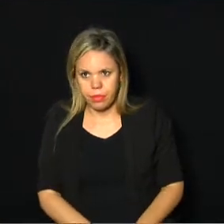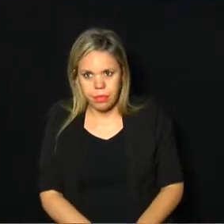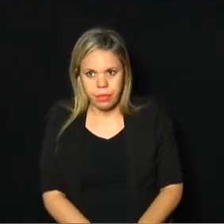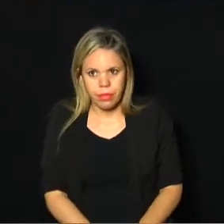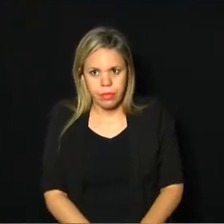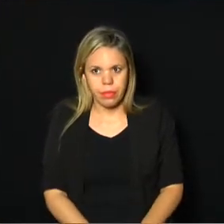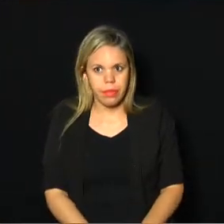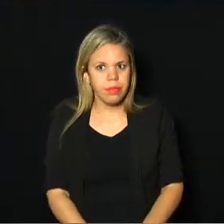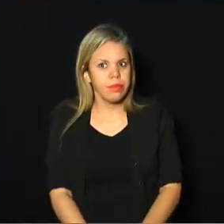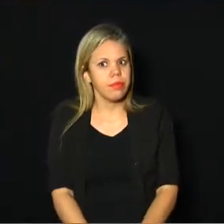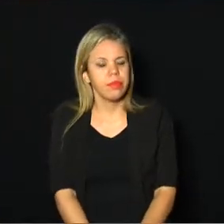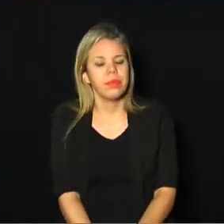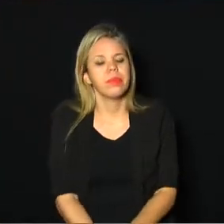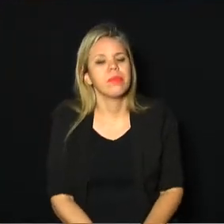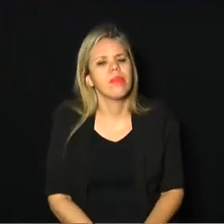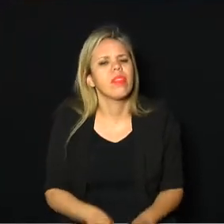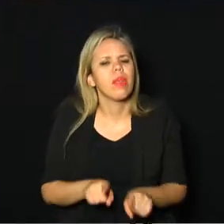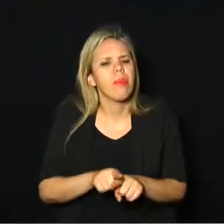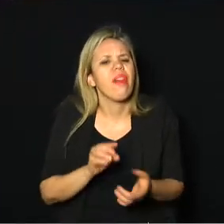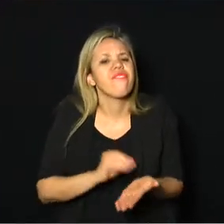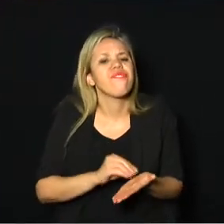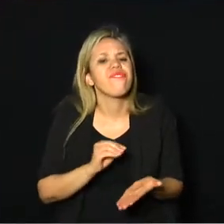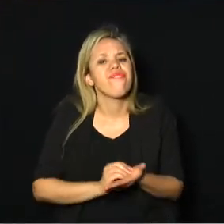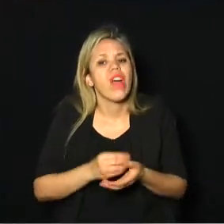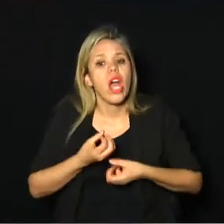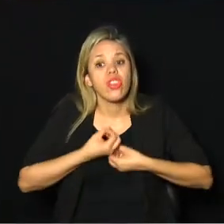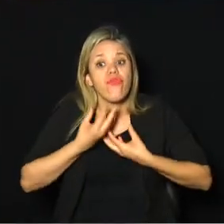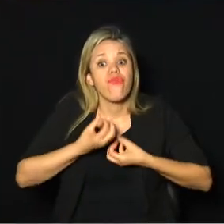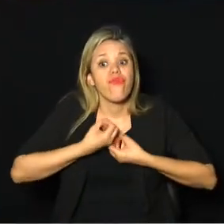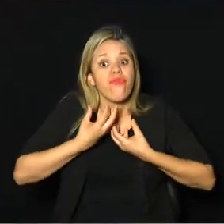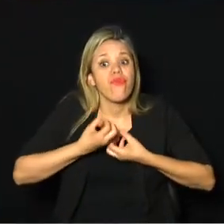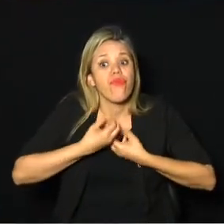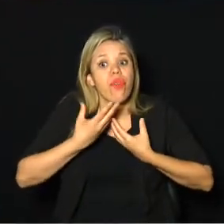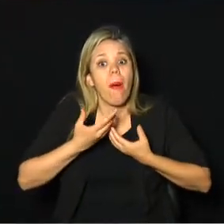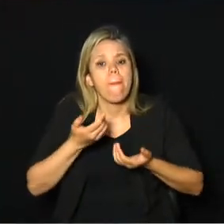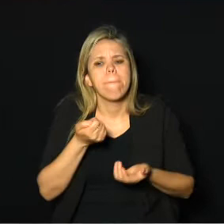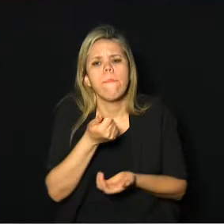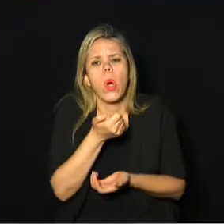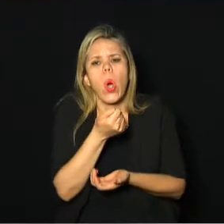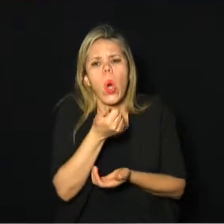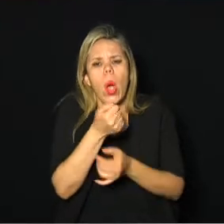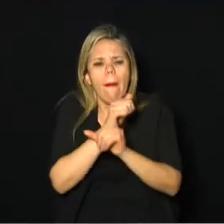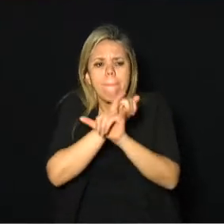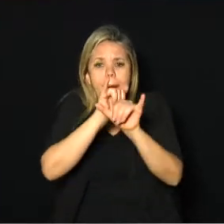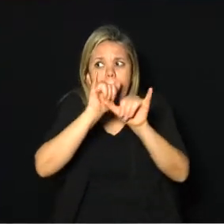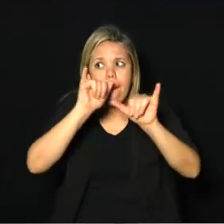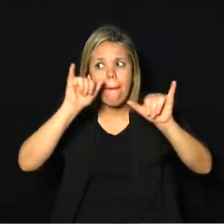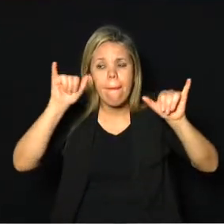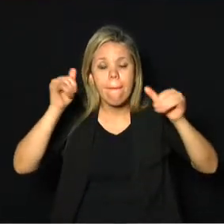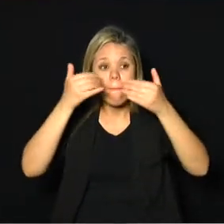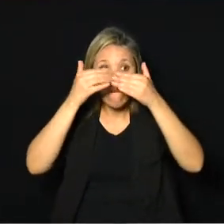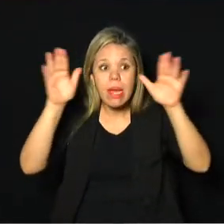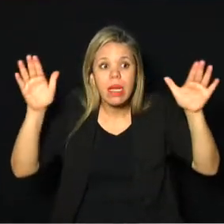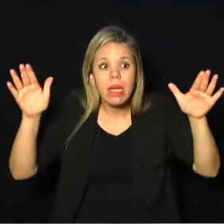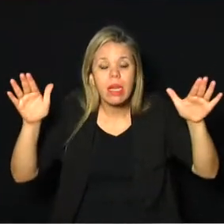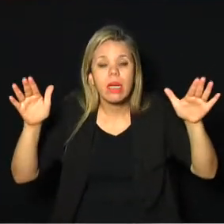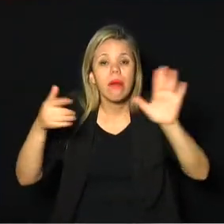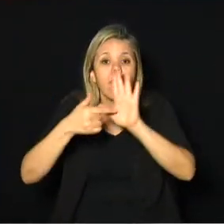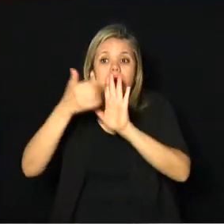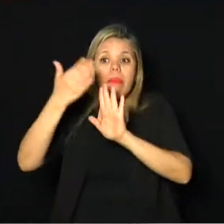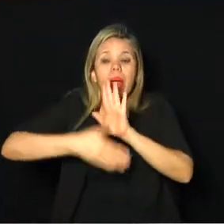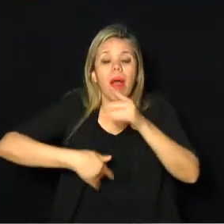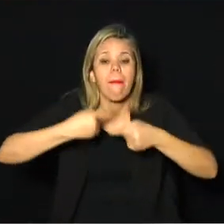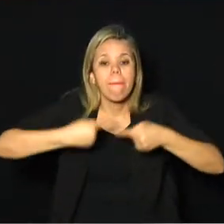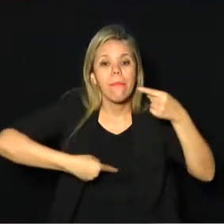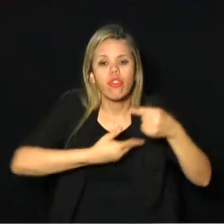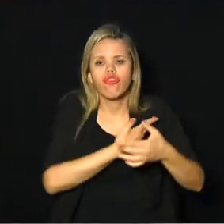em geral, que é a ausência de dados, né? A gente está tendo pouca publicidade em termos dos dados das políticas públicas,